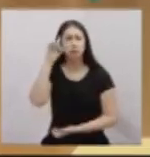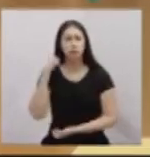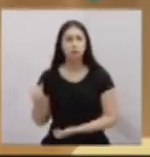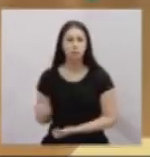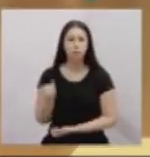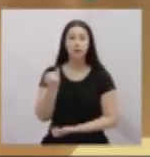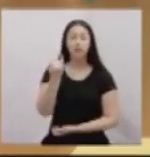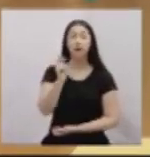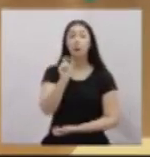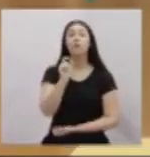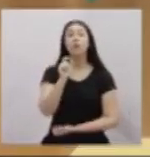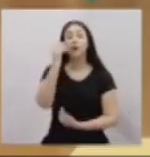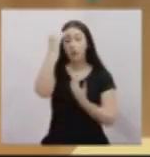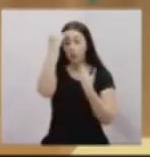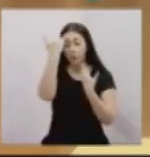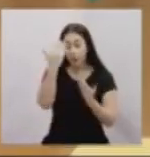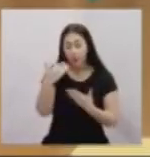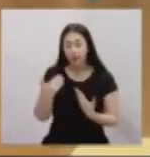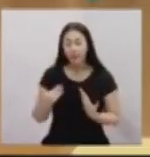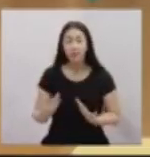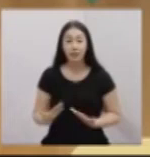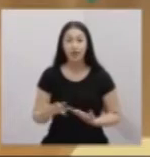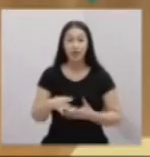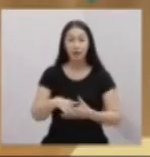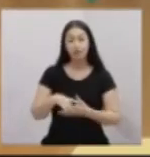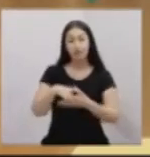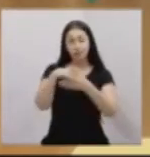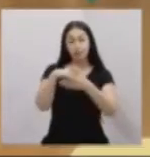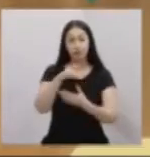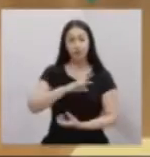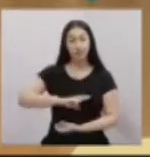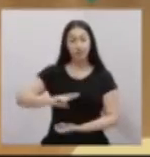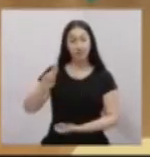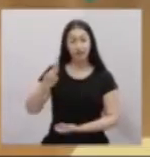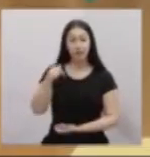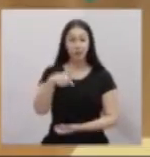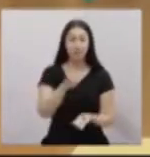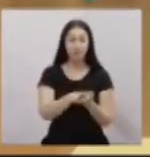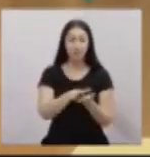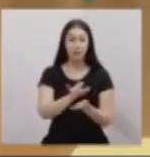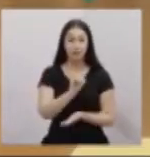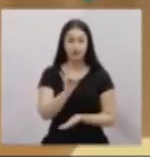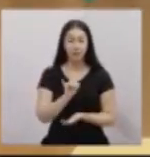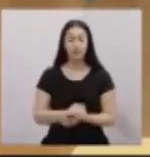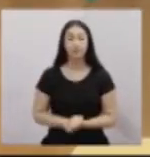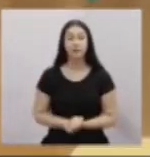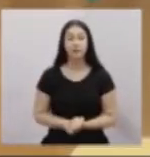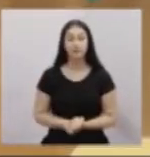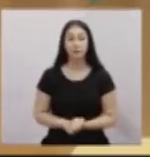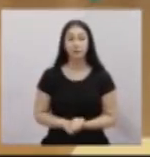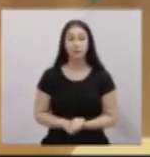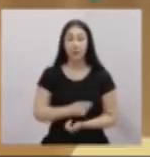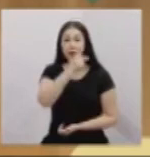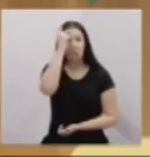importante que é homenagear os líderes religiosos da nossa cidade. Para aquele